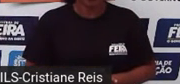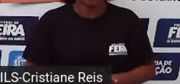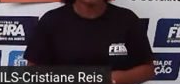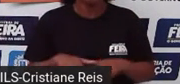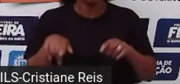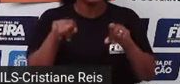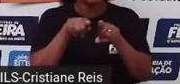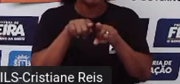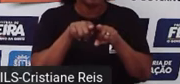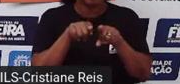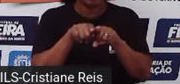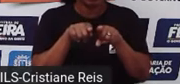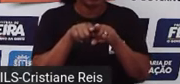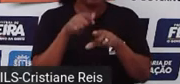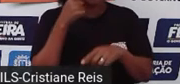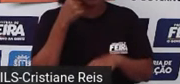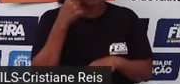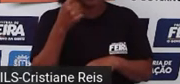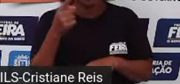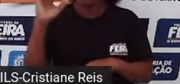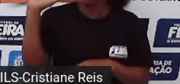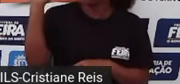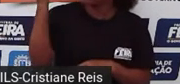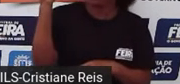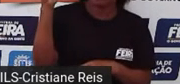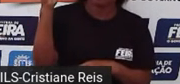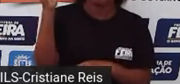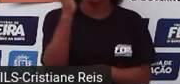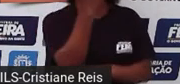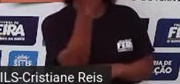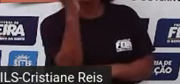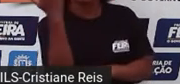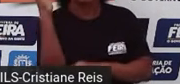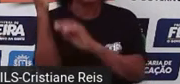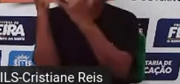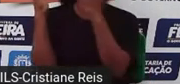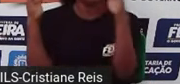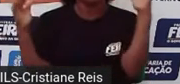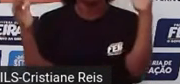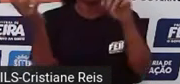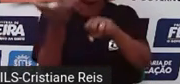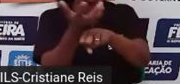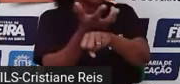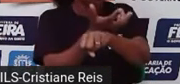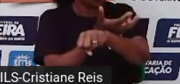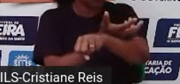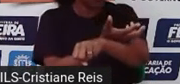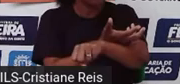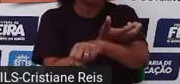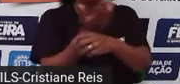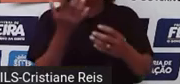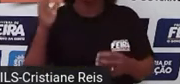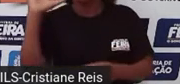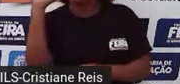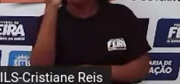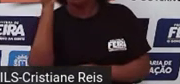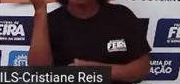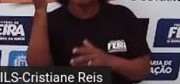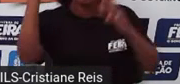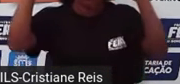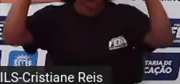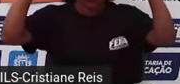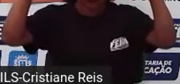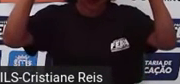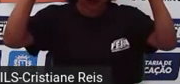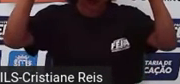a gente é a prosinha sempre trabalha né clima junto com vegetação porque os dois né interfere no lugar onde o clima é mais um vídeo